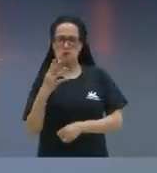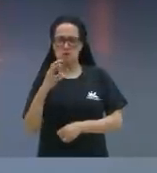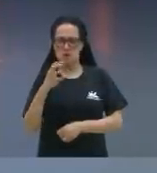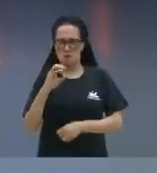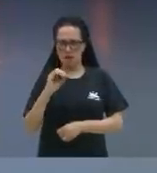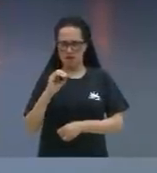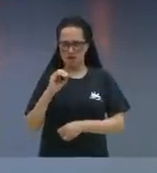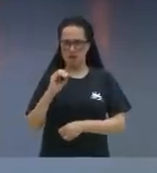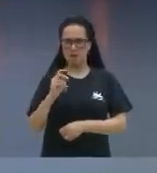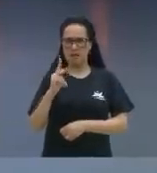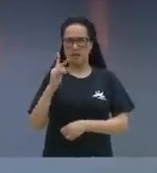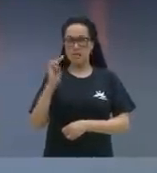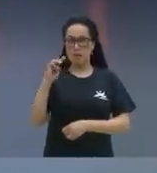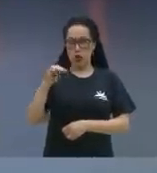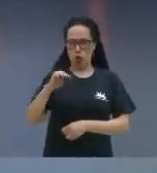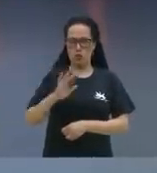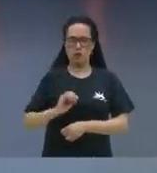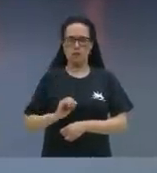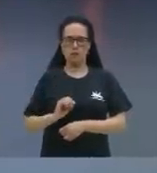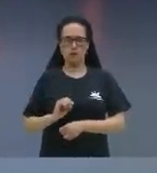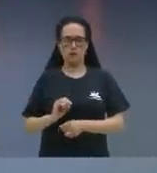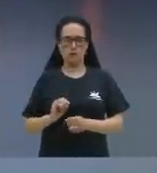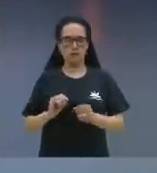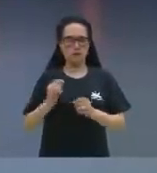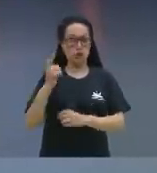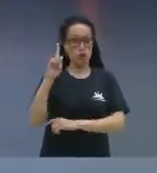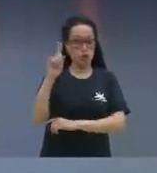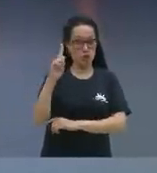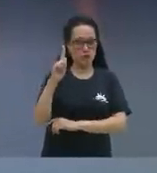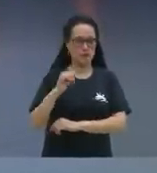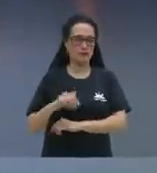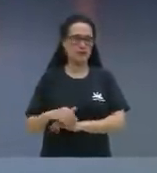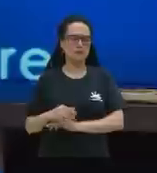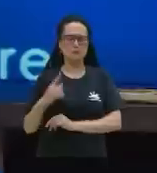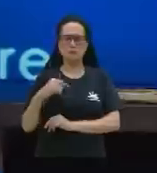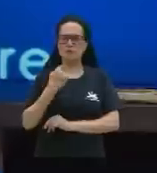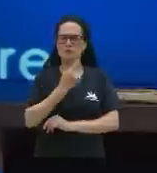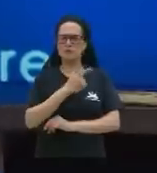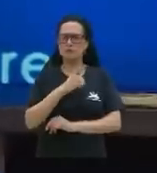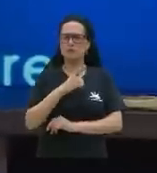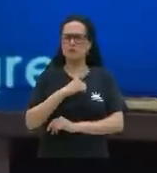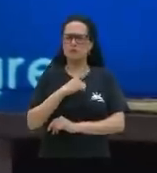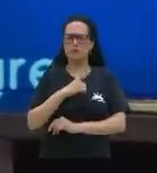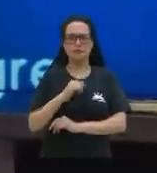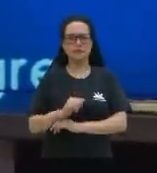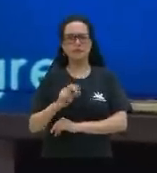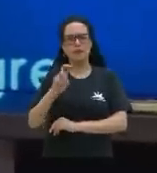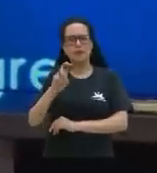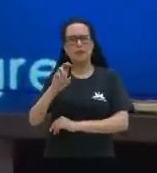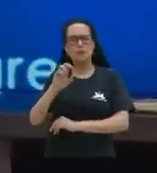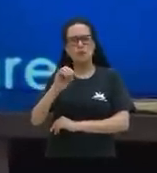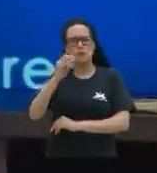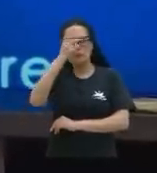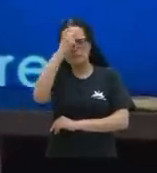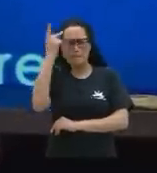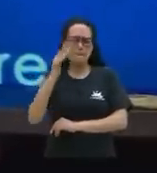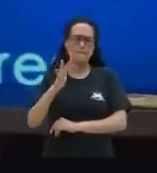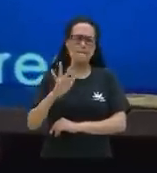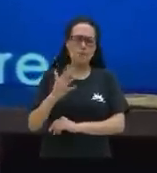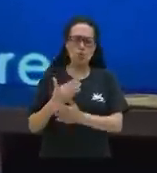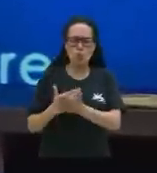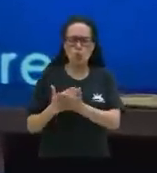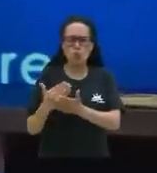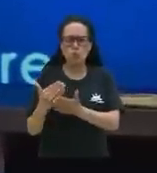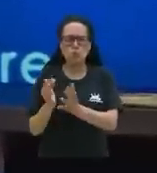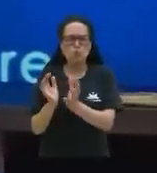Goiânia. Éramos umas 50 pessoas, porque estavam começando os primeiros grupos de oração naquela